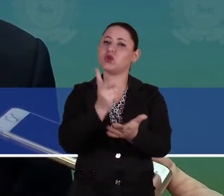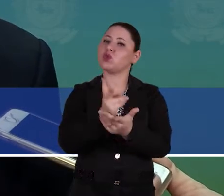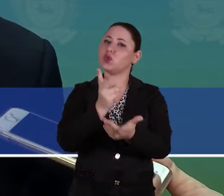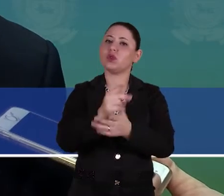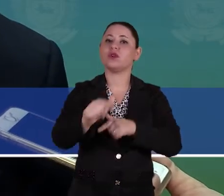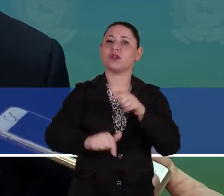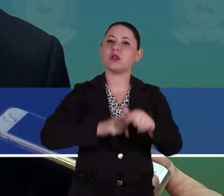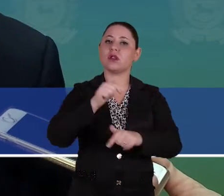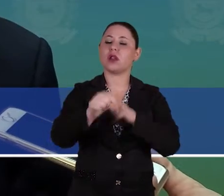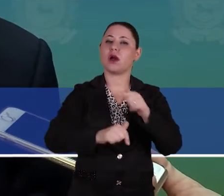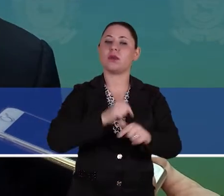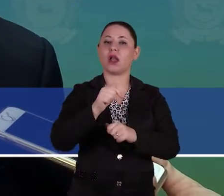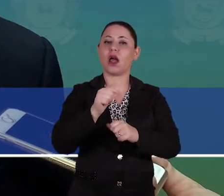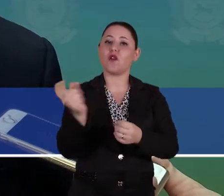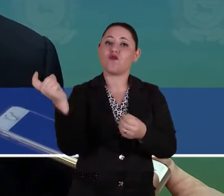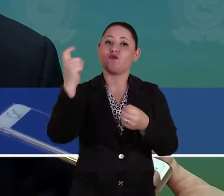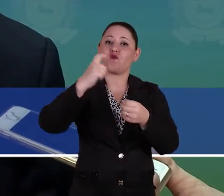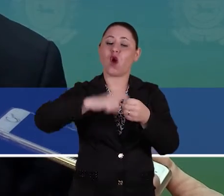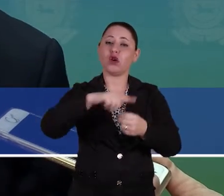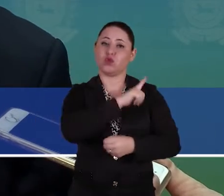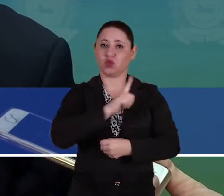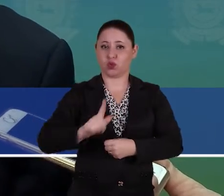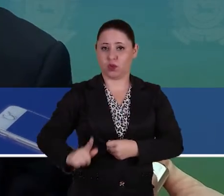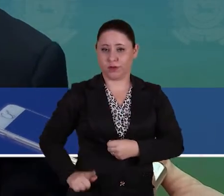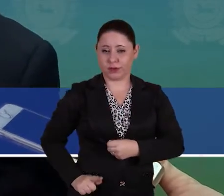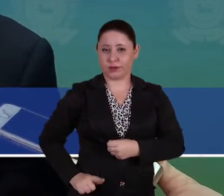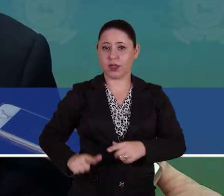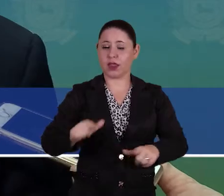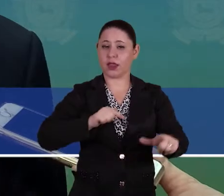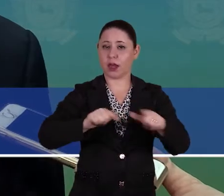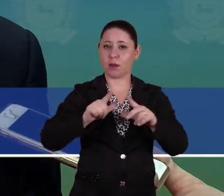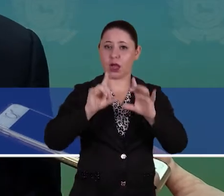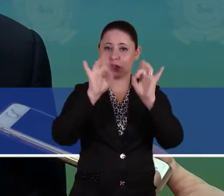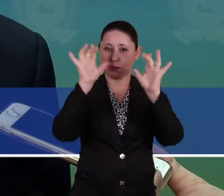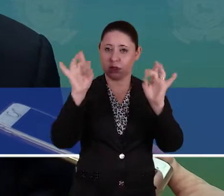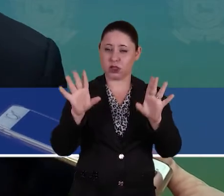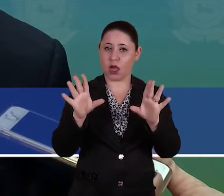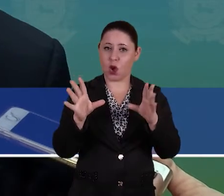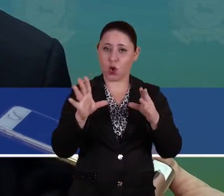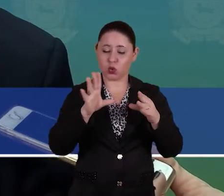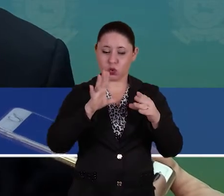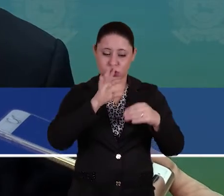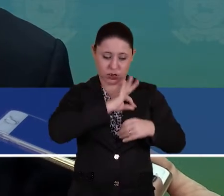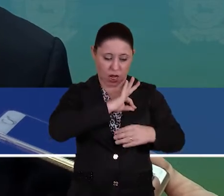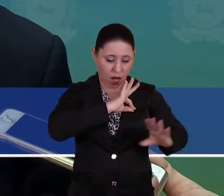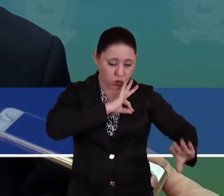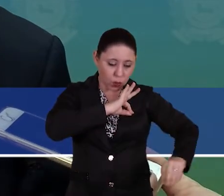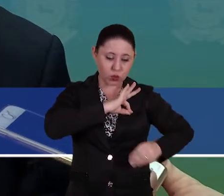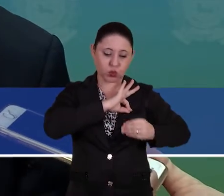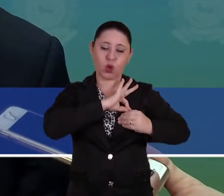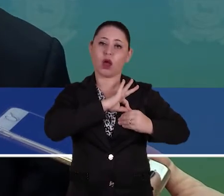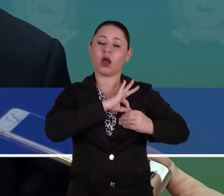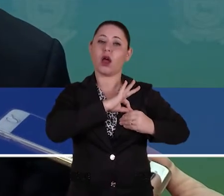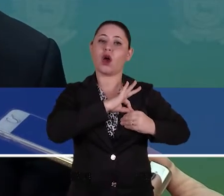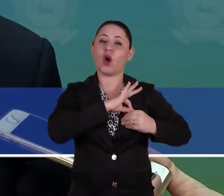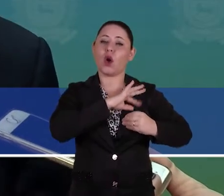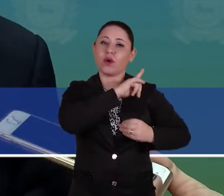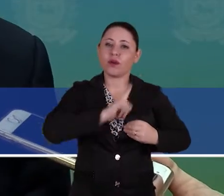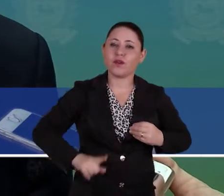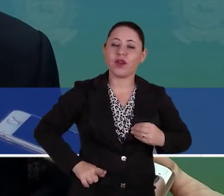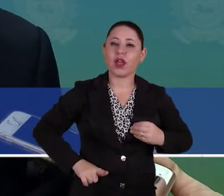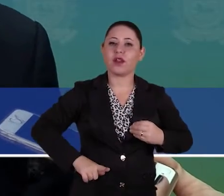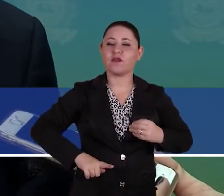continuar trabalhando numa convocação do governo de um serviço extraordinário que ele complementa o salário. Então o governo vai ter um